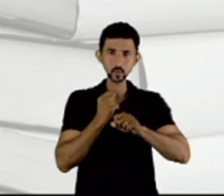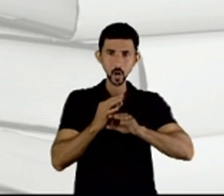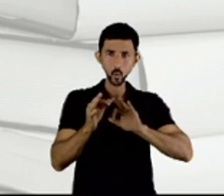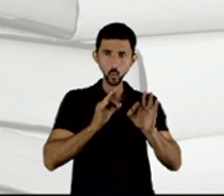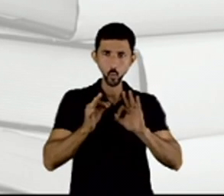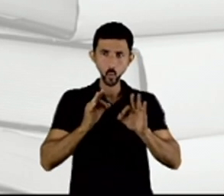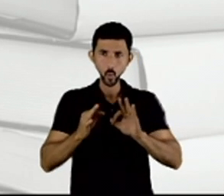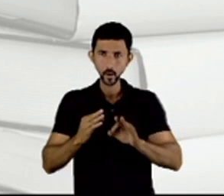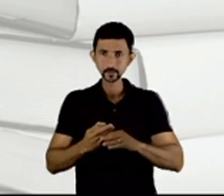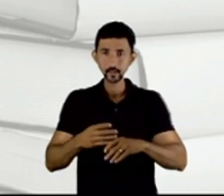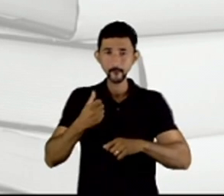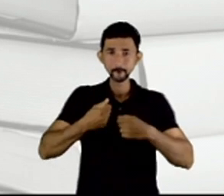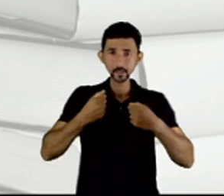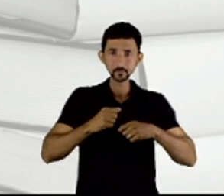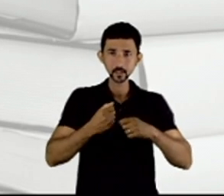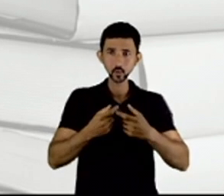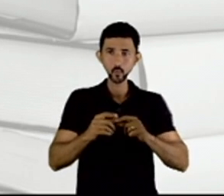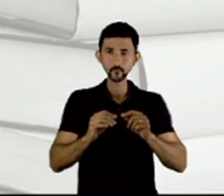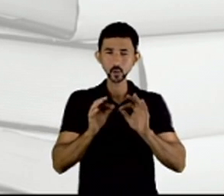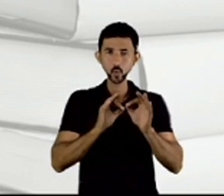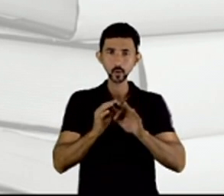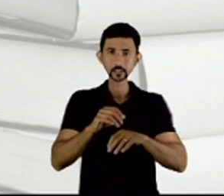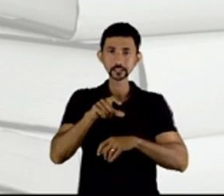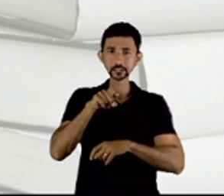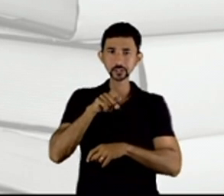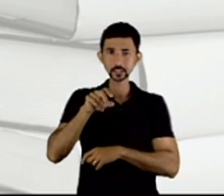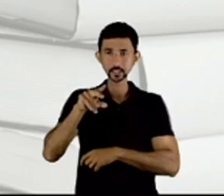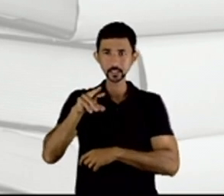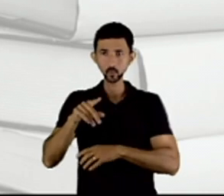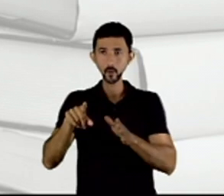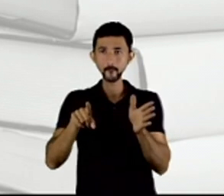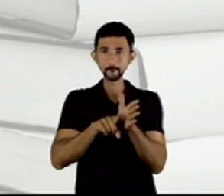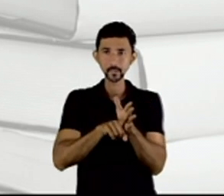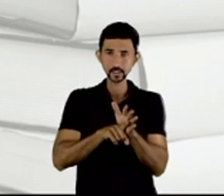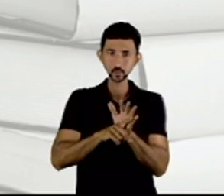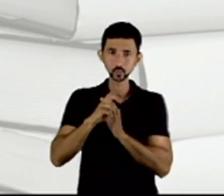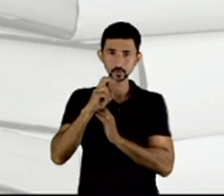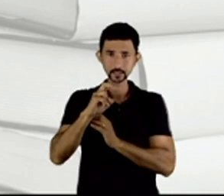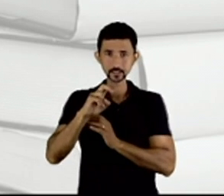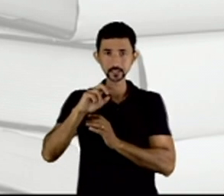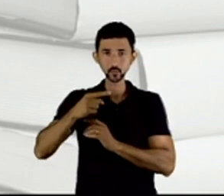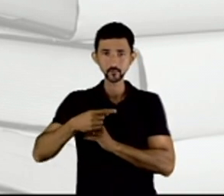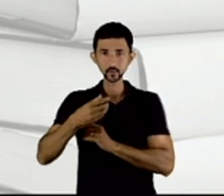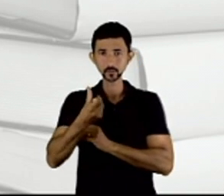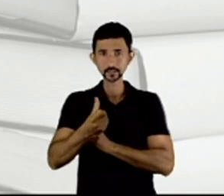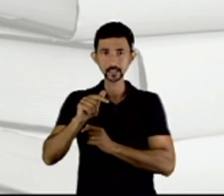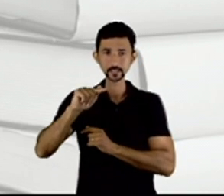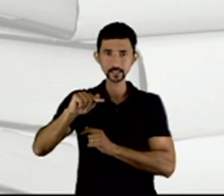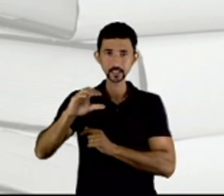pede, primeiro escrevemos a equação x igual a menos